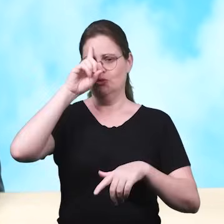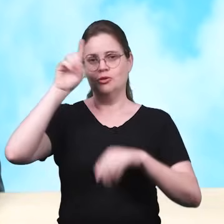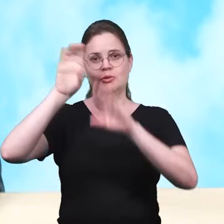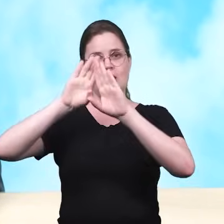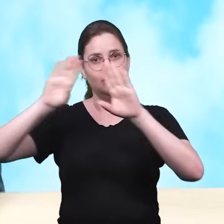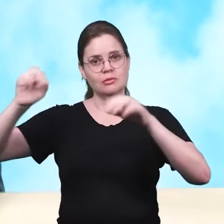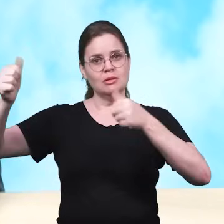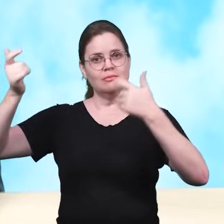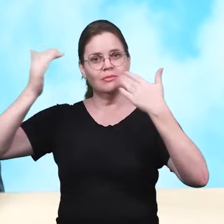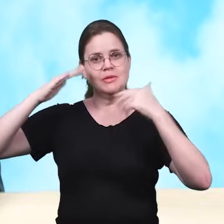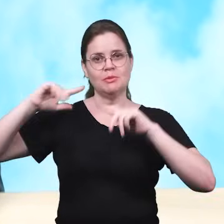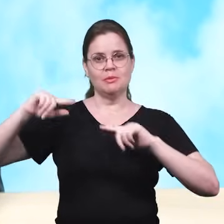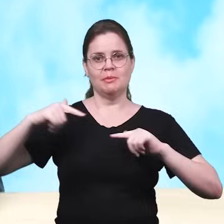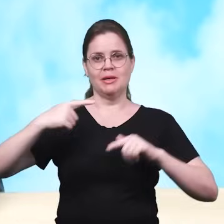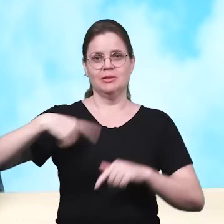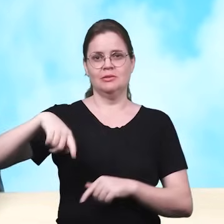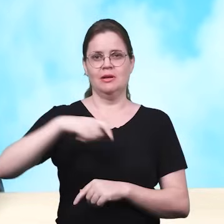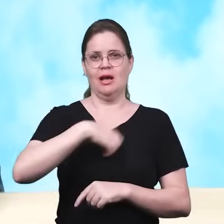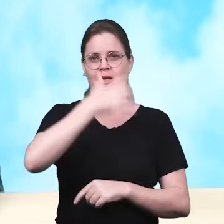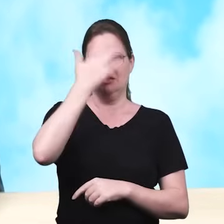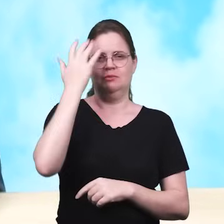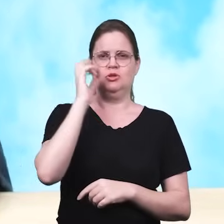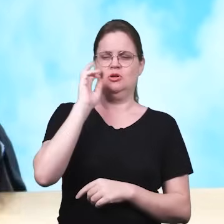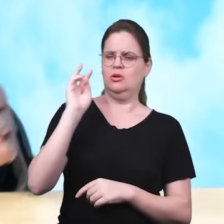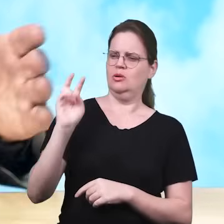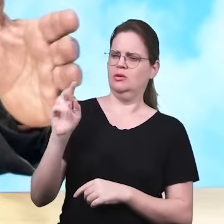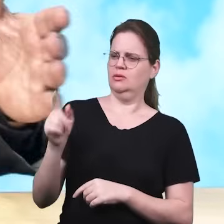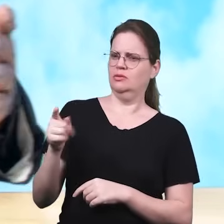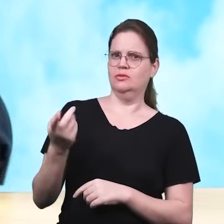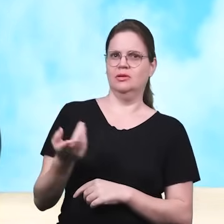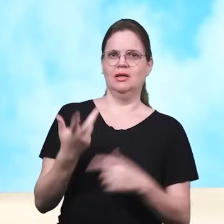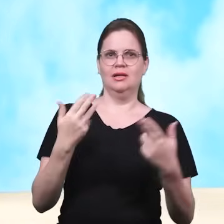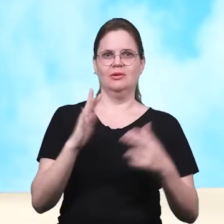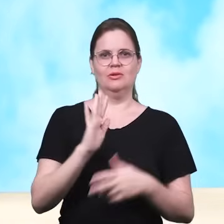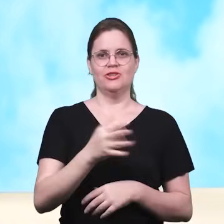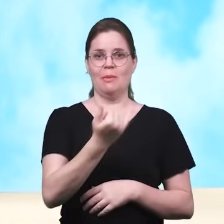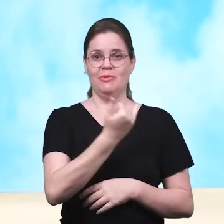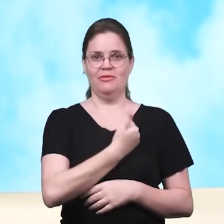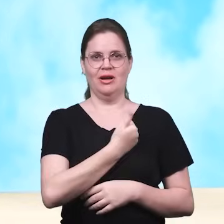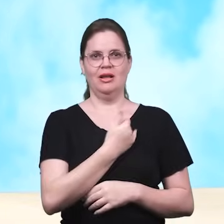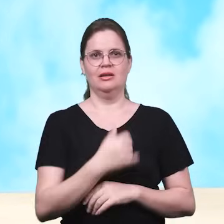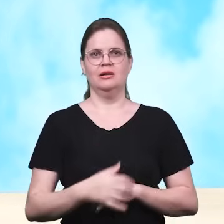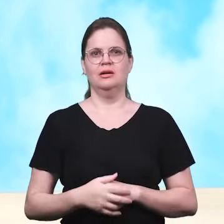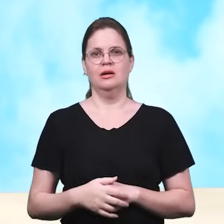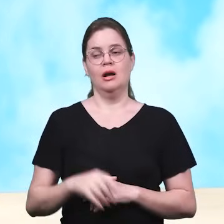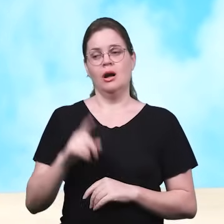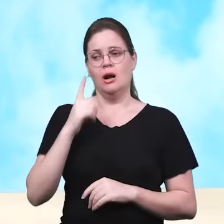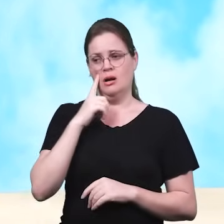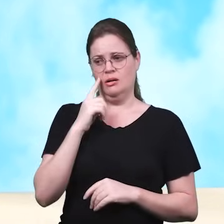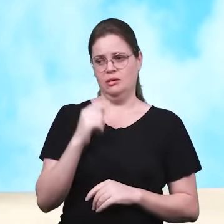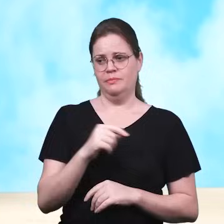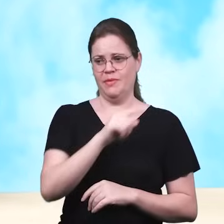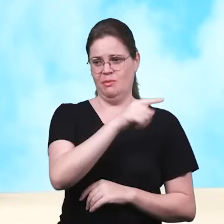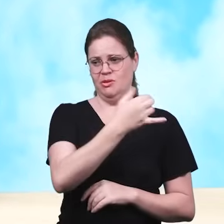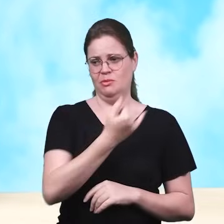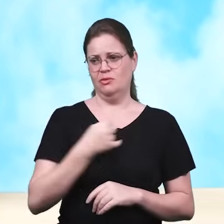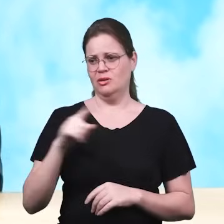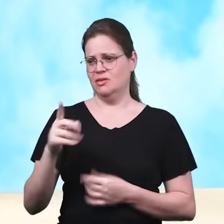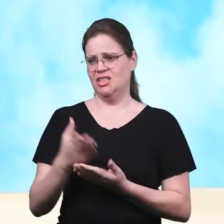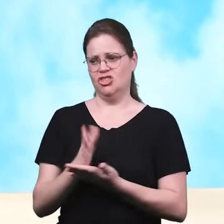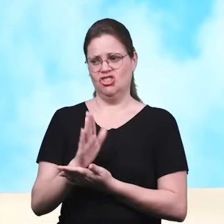céu, e a pessoa olha para você, né, como eu ouvi alguém falar comigo, fulano falou que você está um